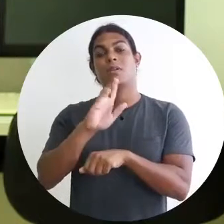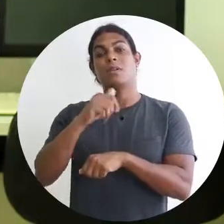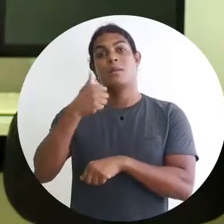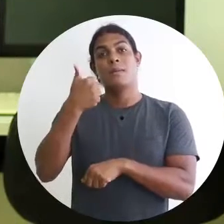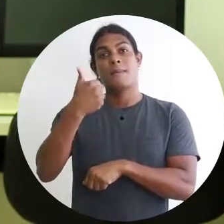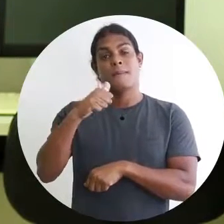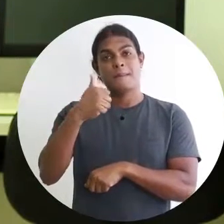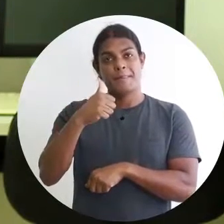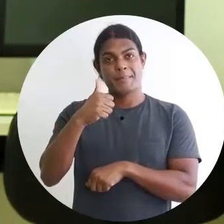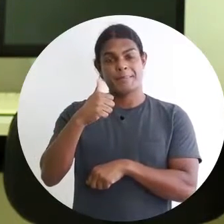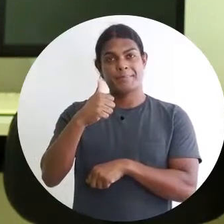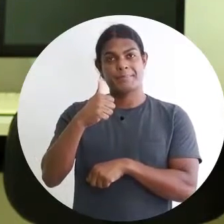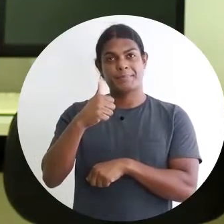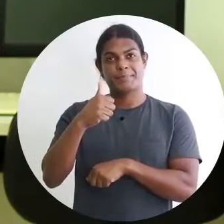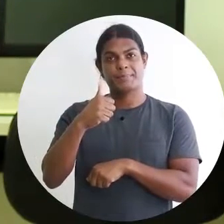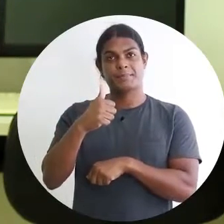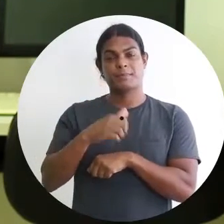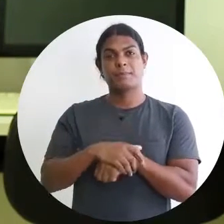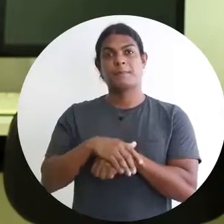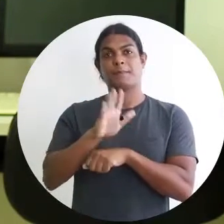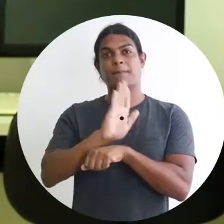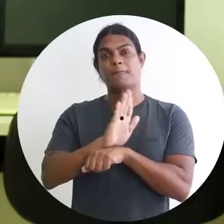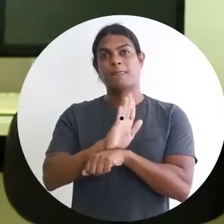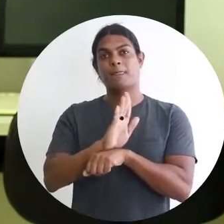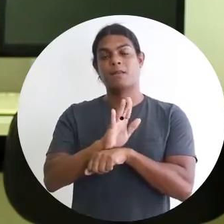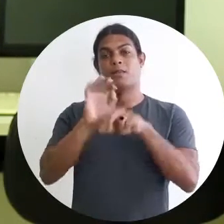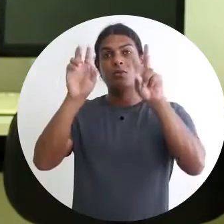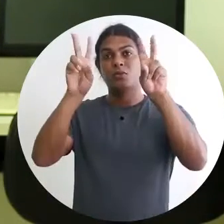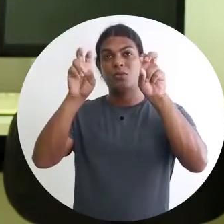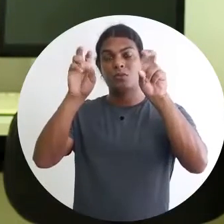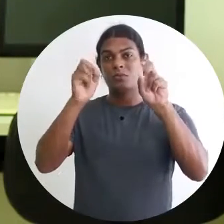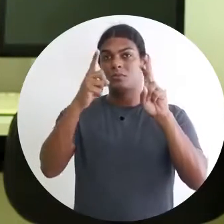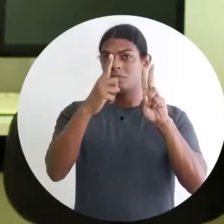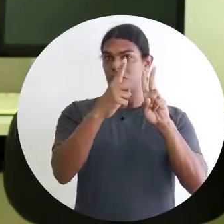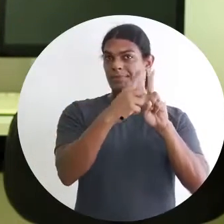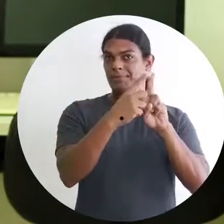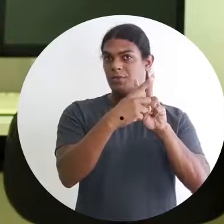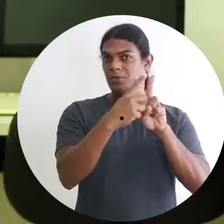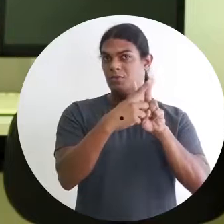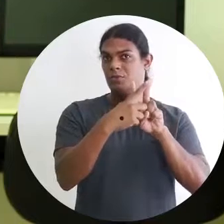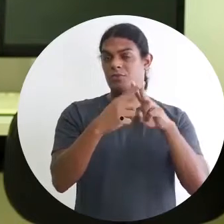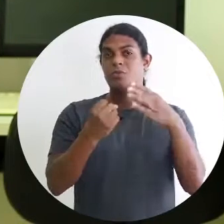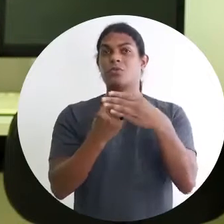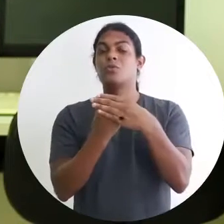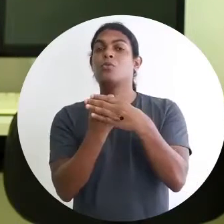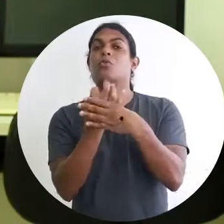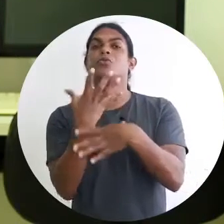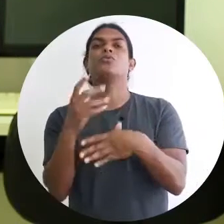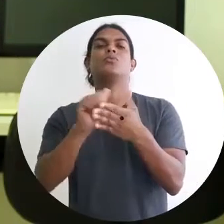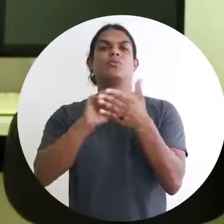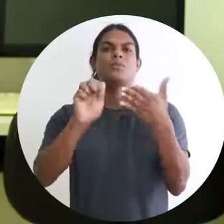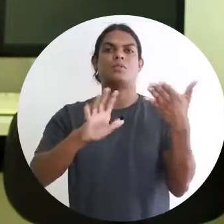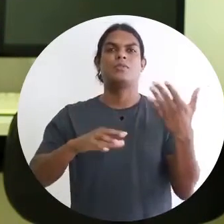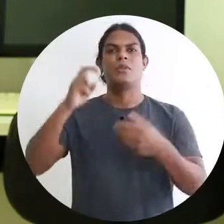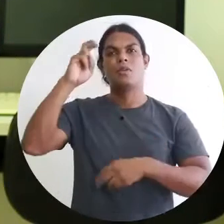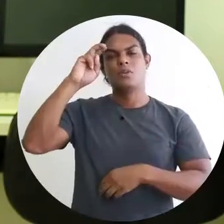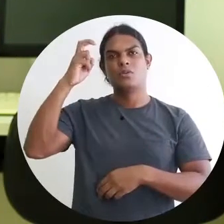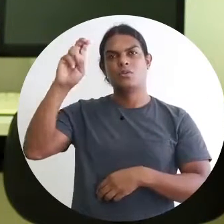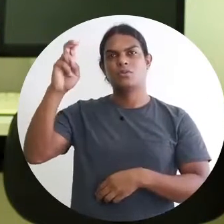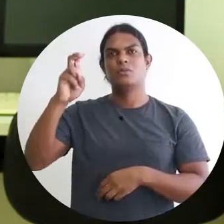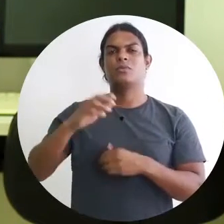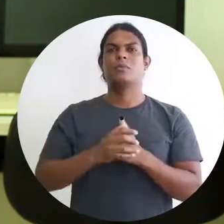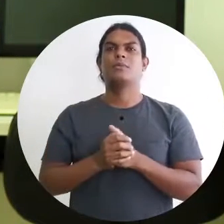videoaula da competência 2. Nessa competência 2, a gente vai construir uma atividade cultural acessível,